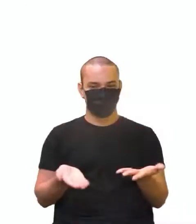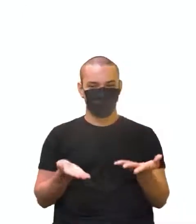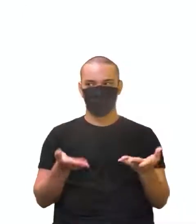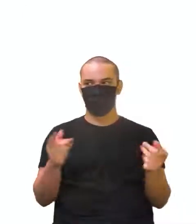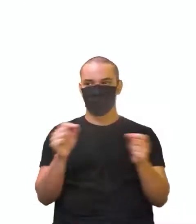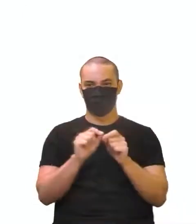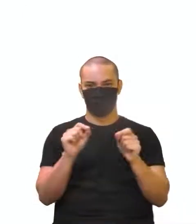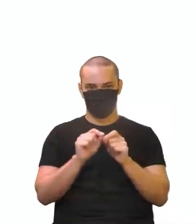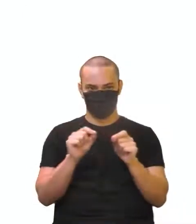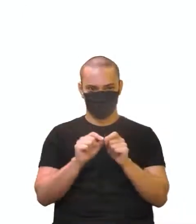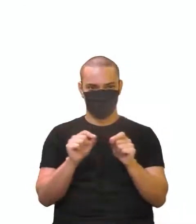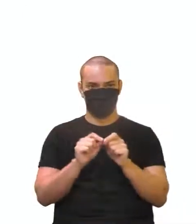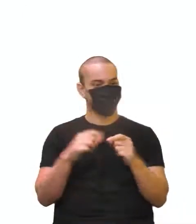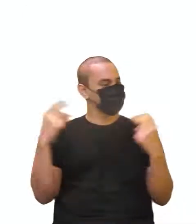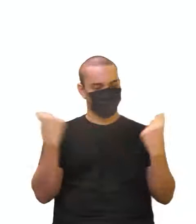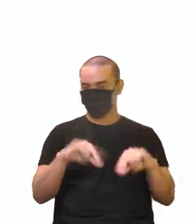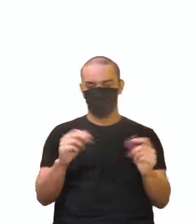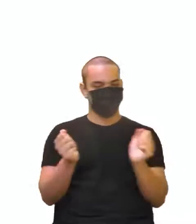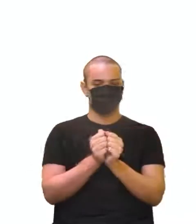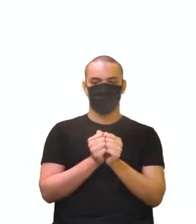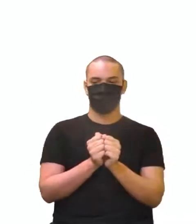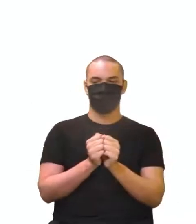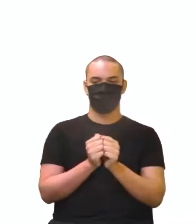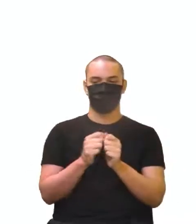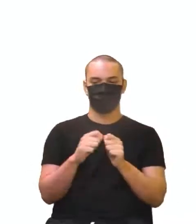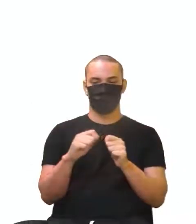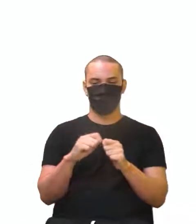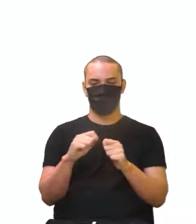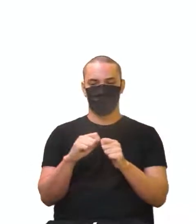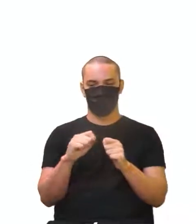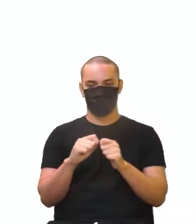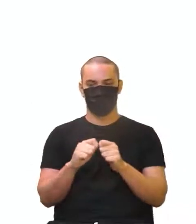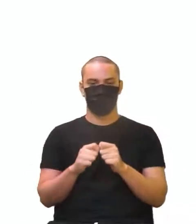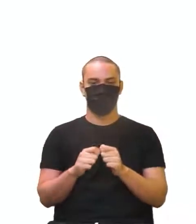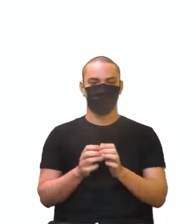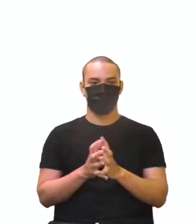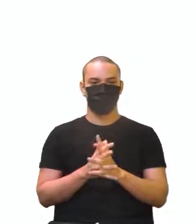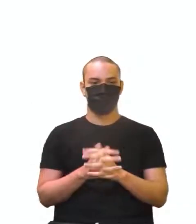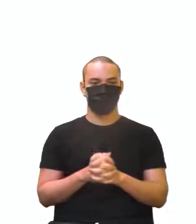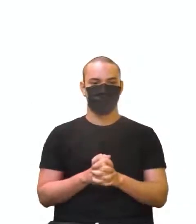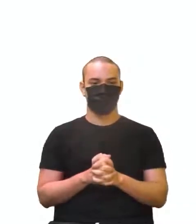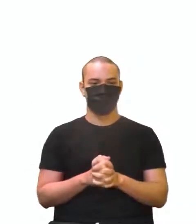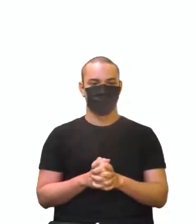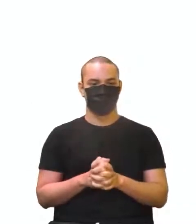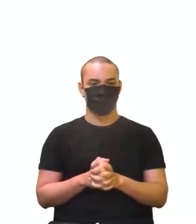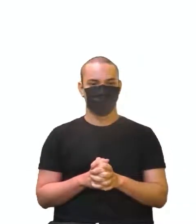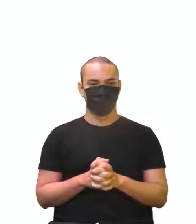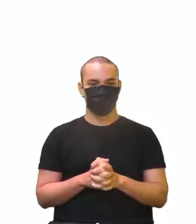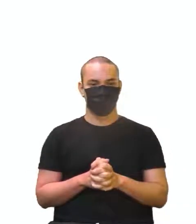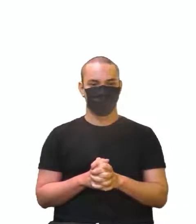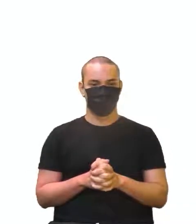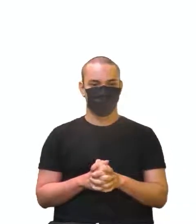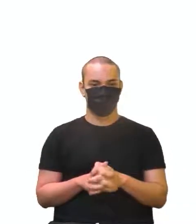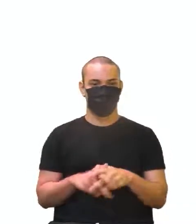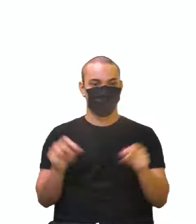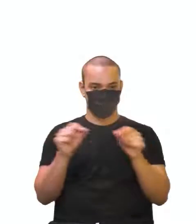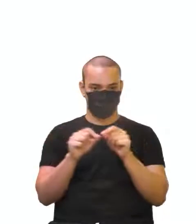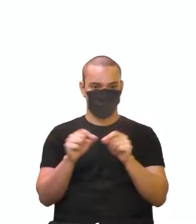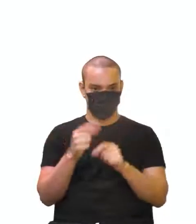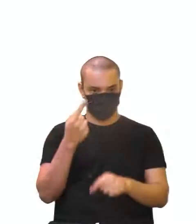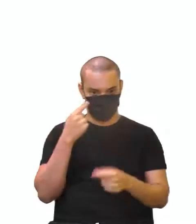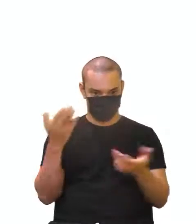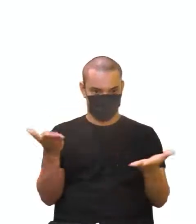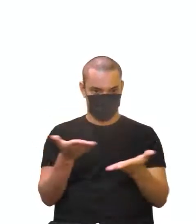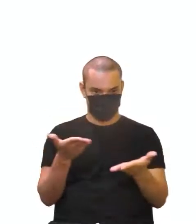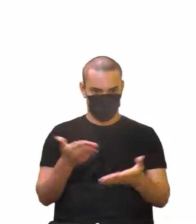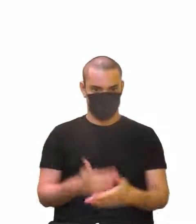Pra gente fazer o quadro lá? Ah, beleza, vamos lá. Vamos lá, o quê? Pra onde? Né? Aí